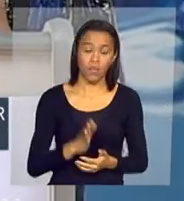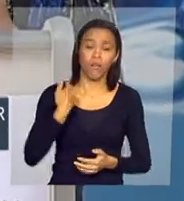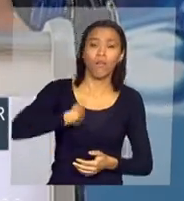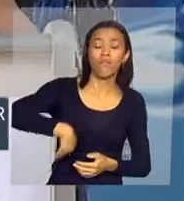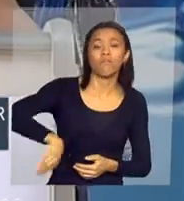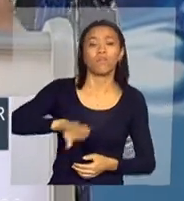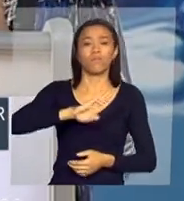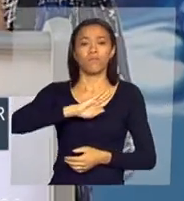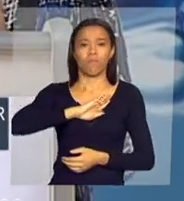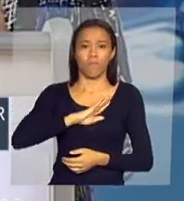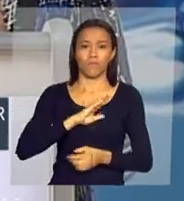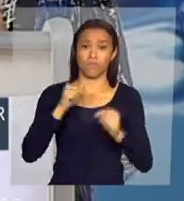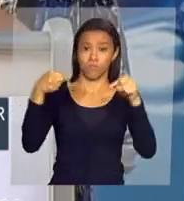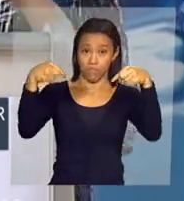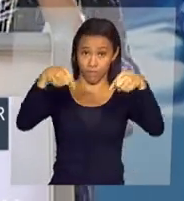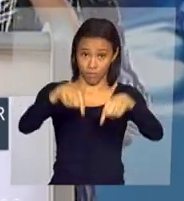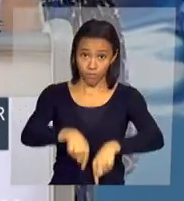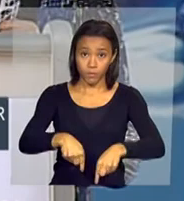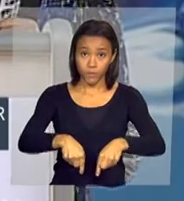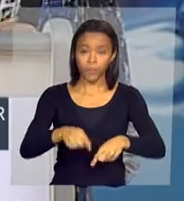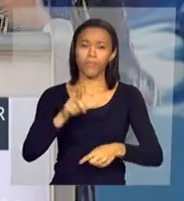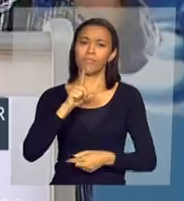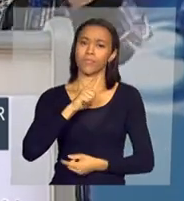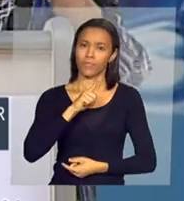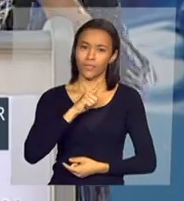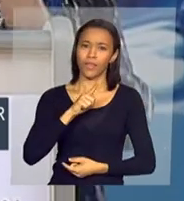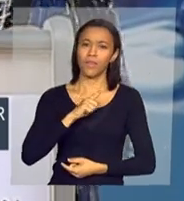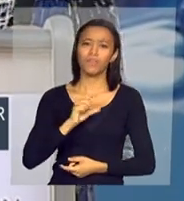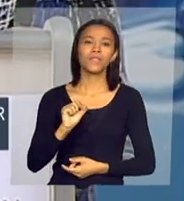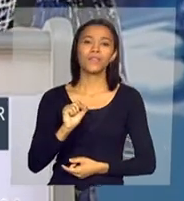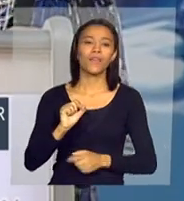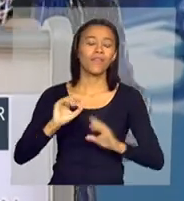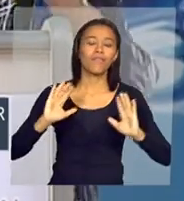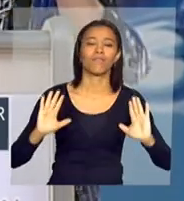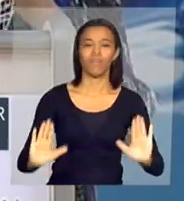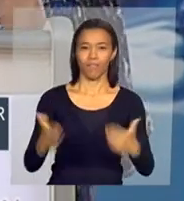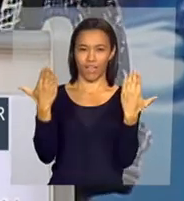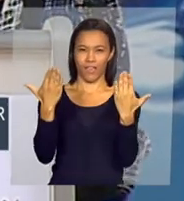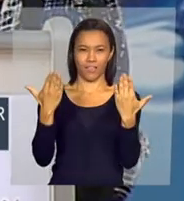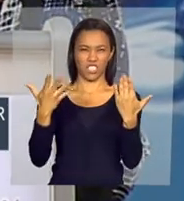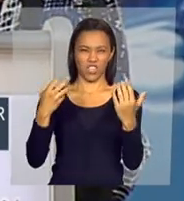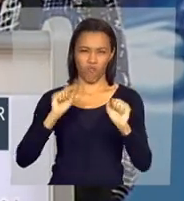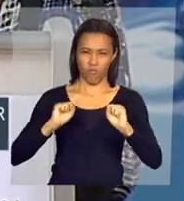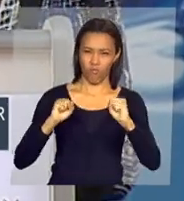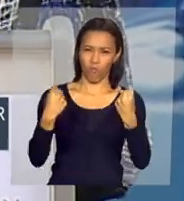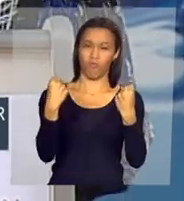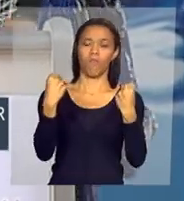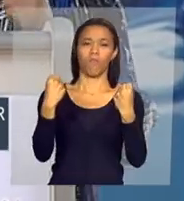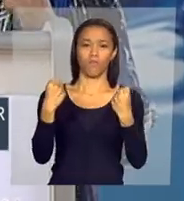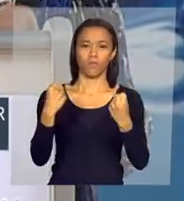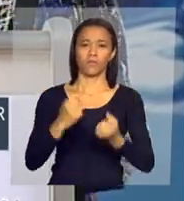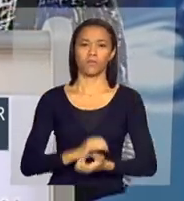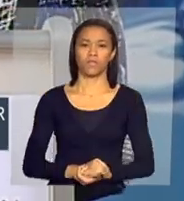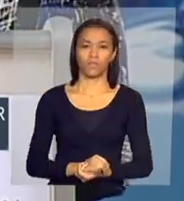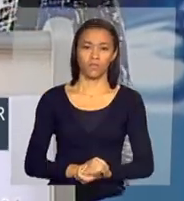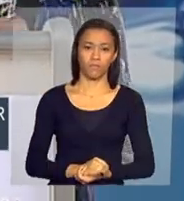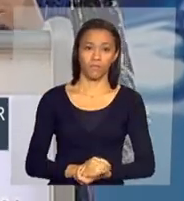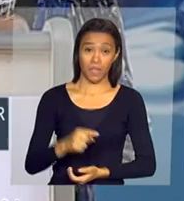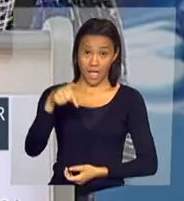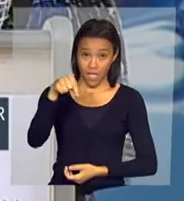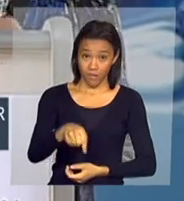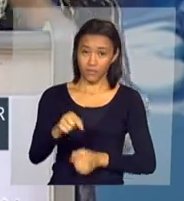Nós, aqui hoje, temos de comemorar com muita força